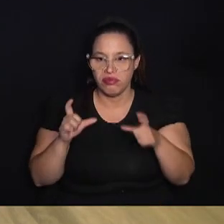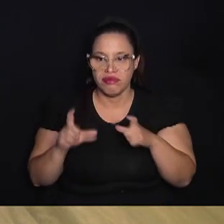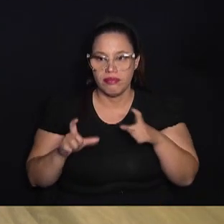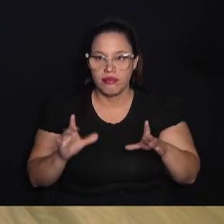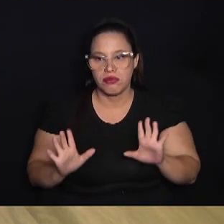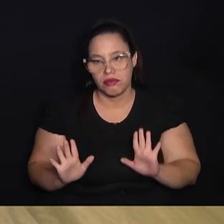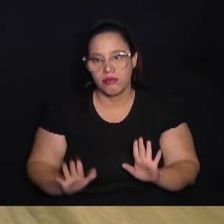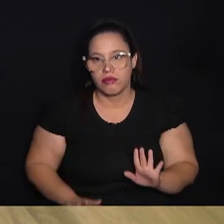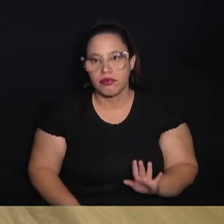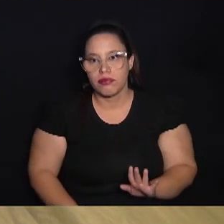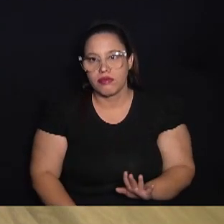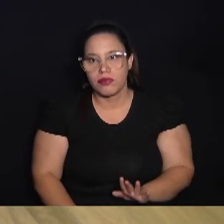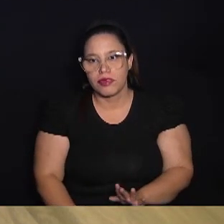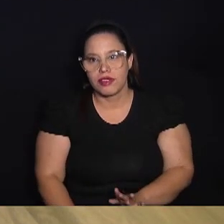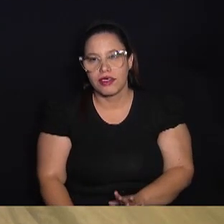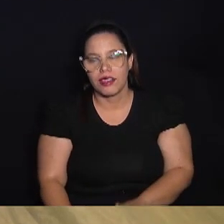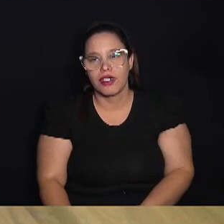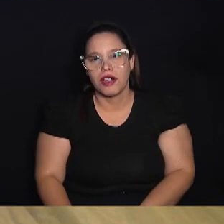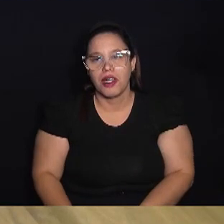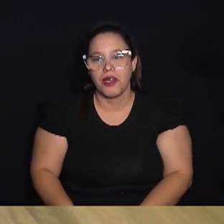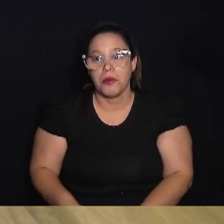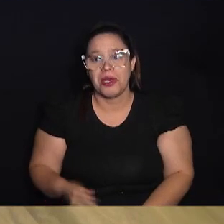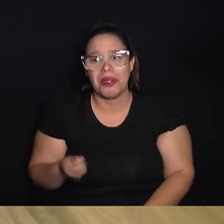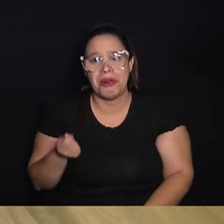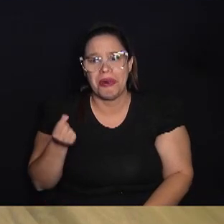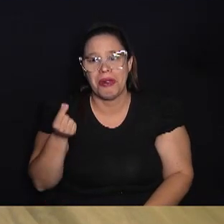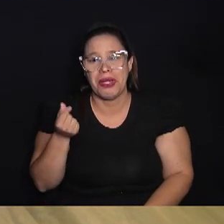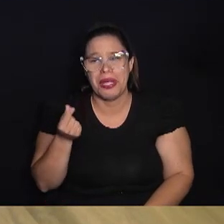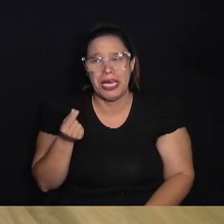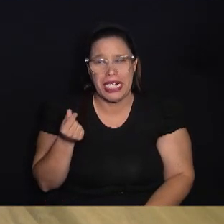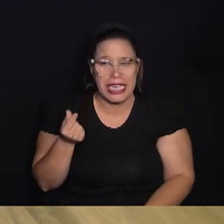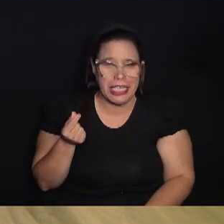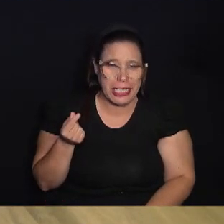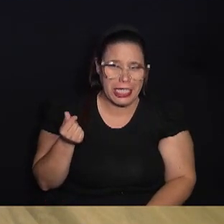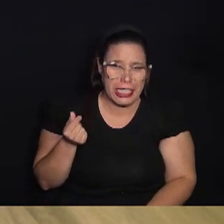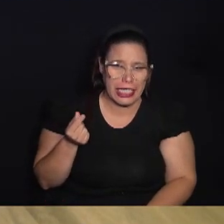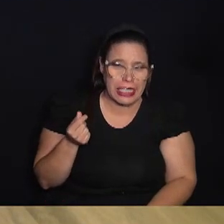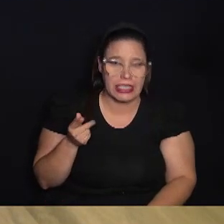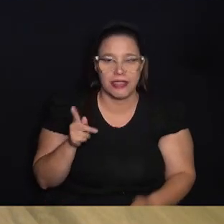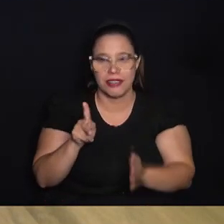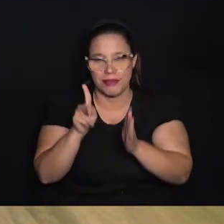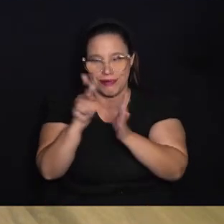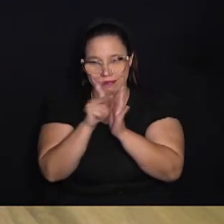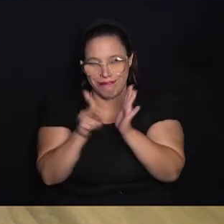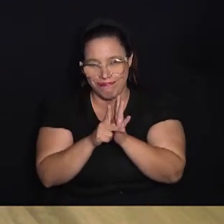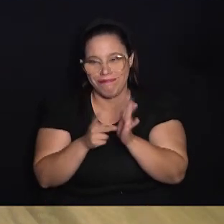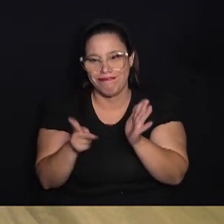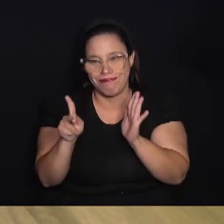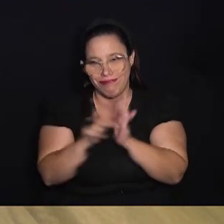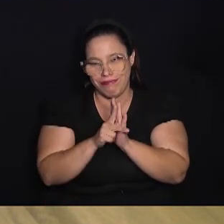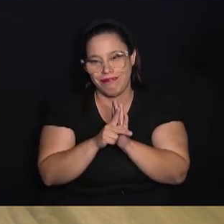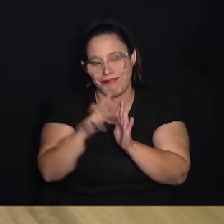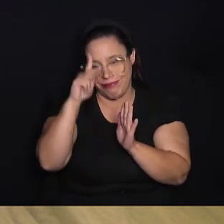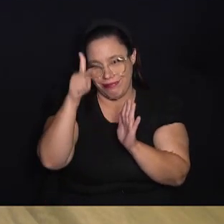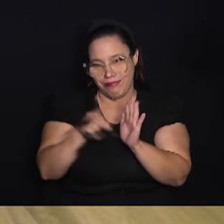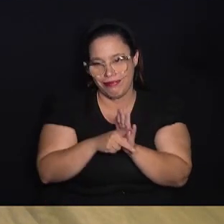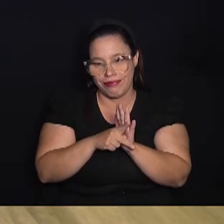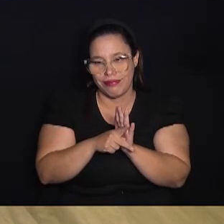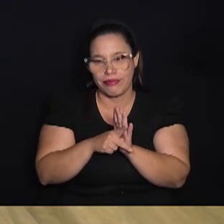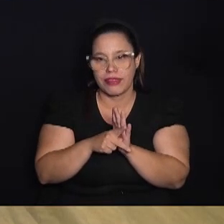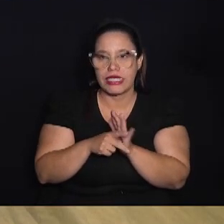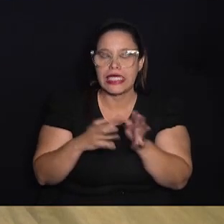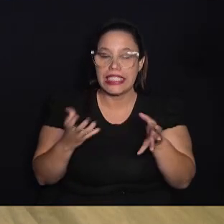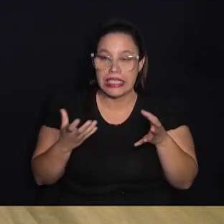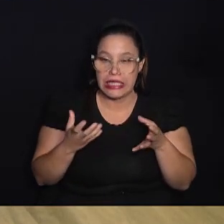não entro em falência completa né porque é tudo com recurso próprio que a gente faz mas e quem quem